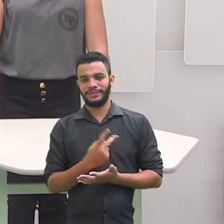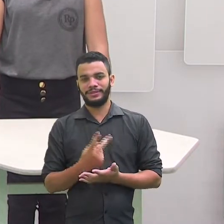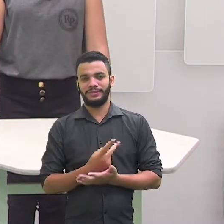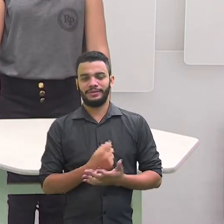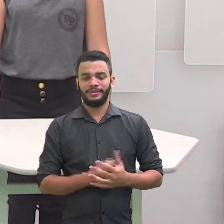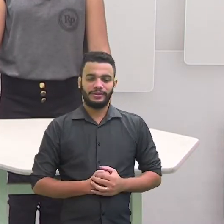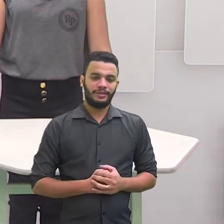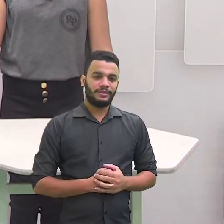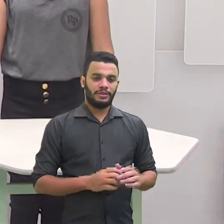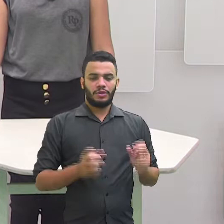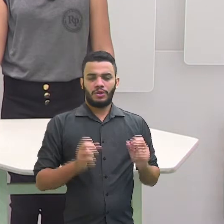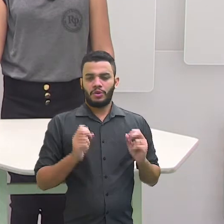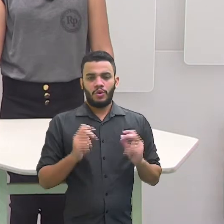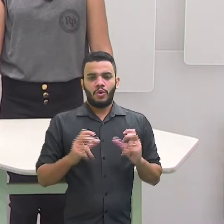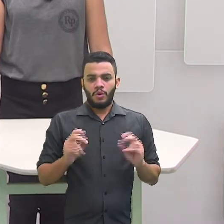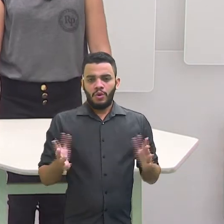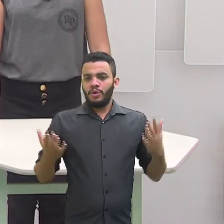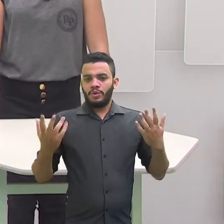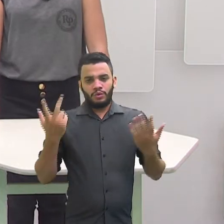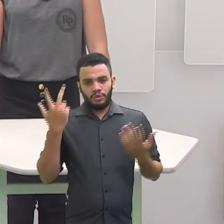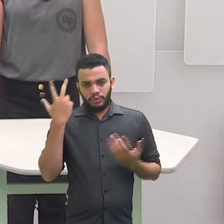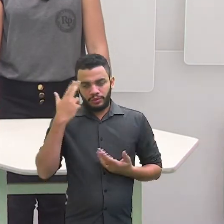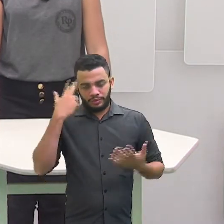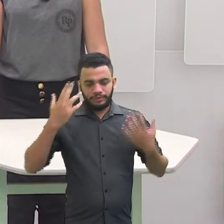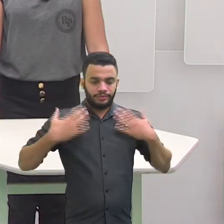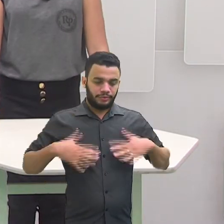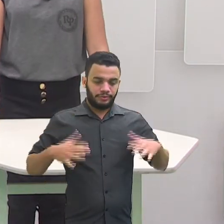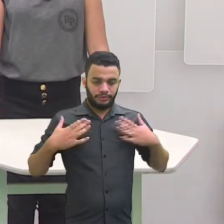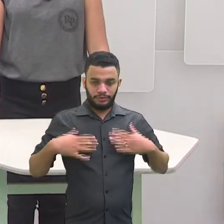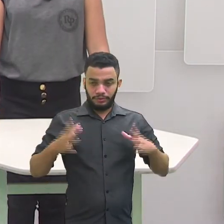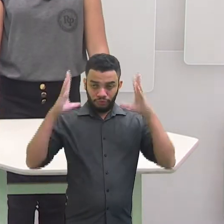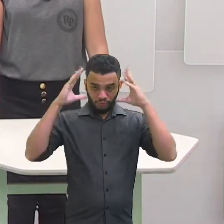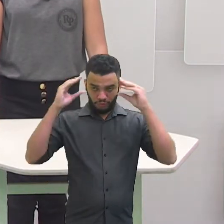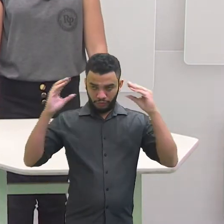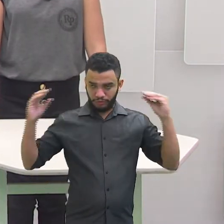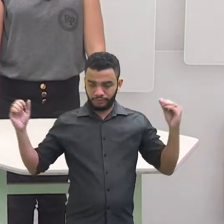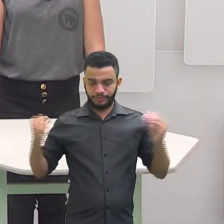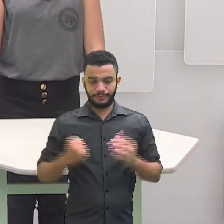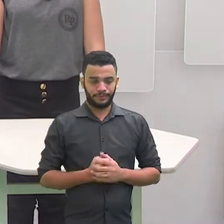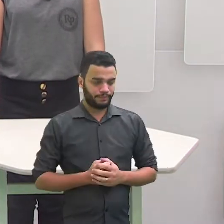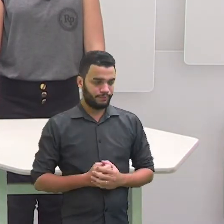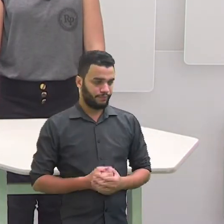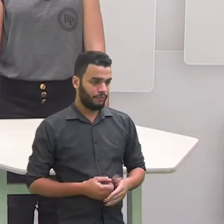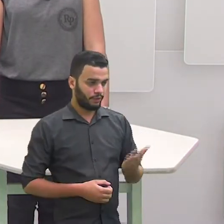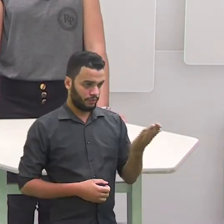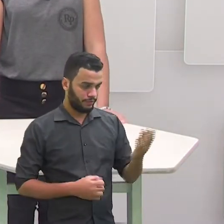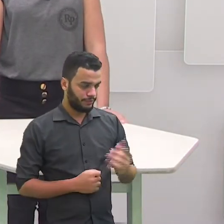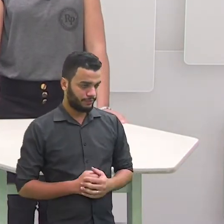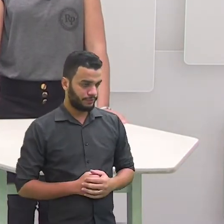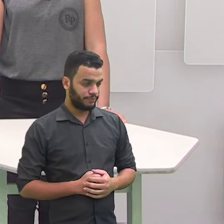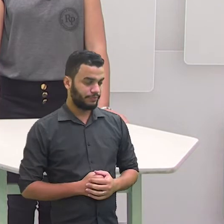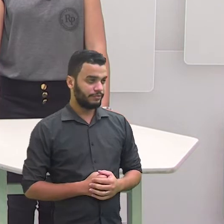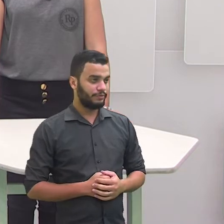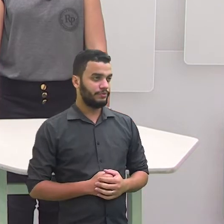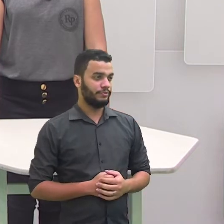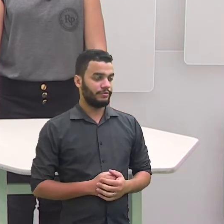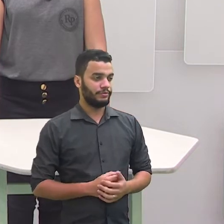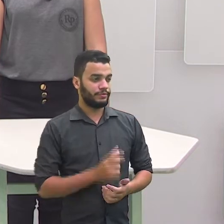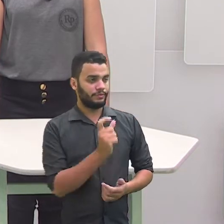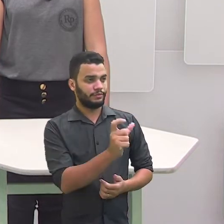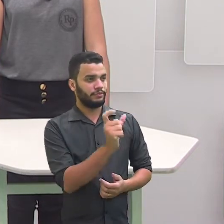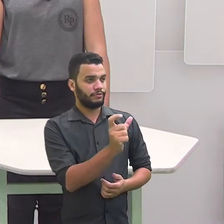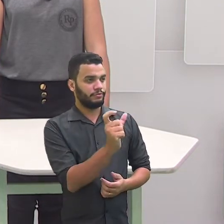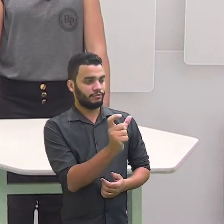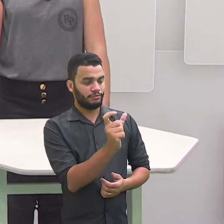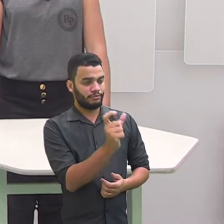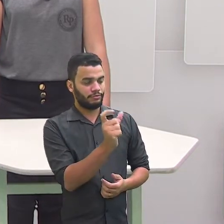Mas é isso aí, não desanima. Vamos continuar. Agora é sua vez. Pedro, sua